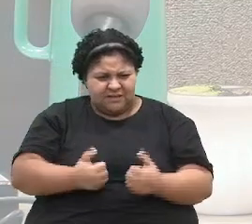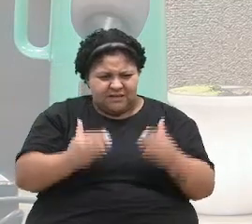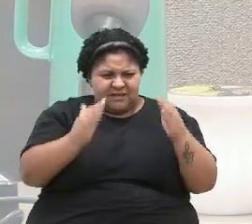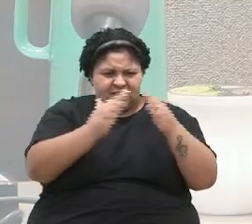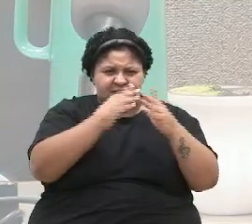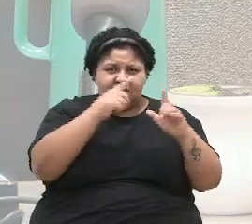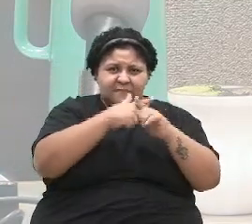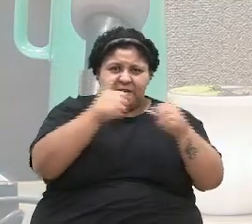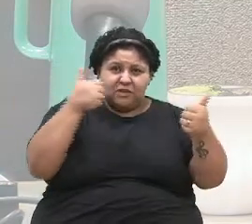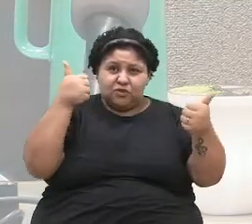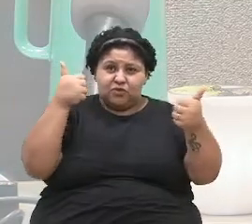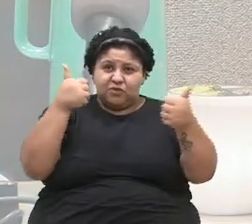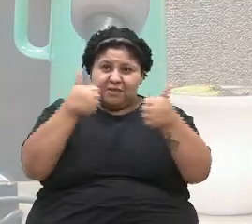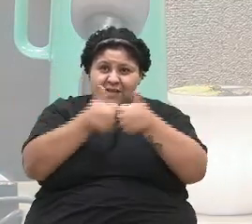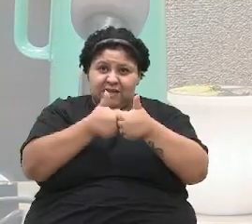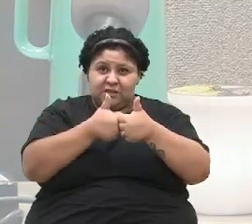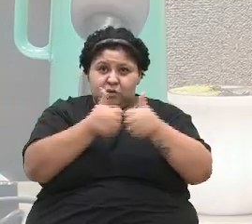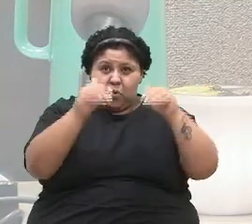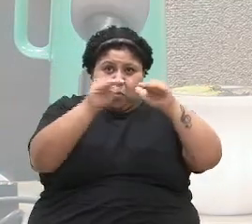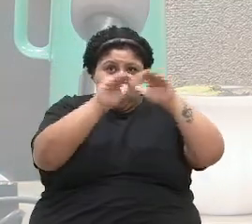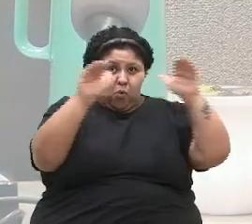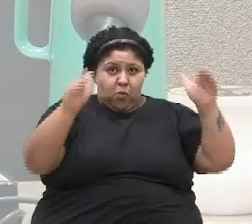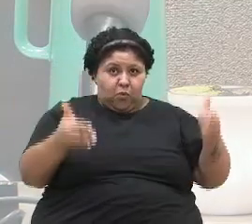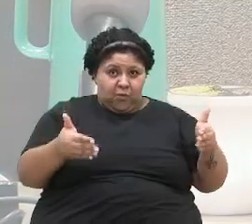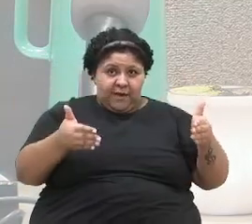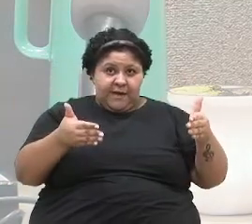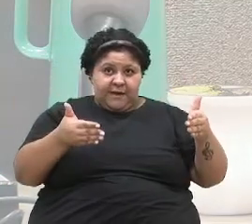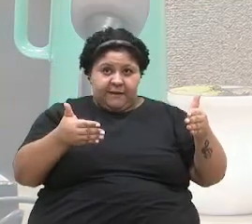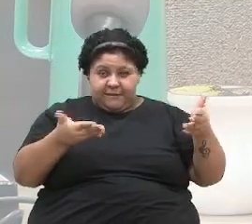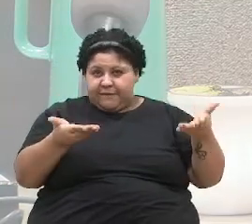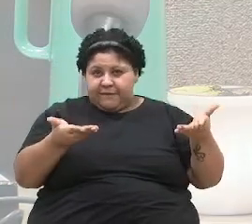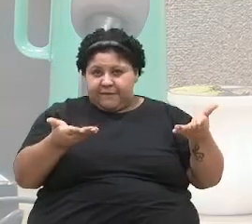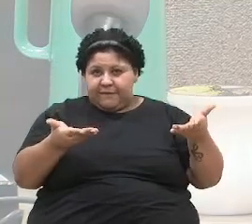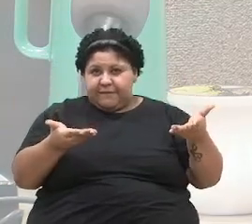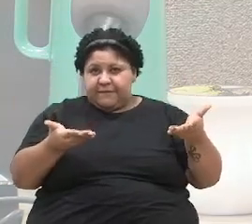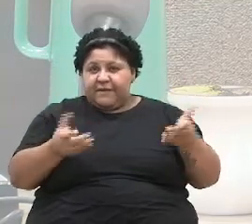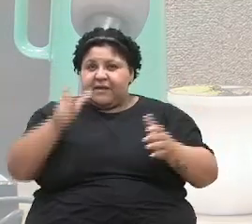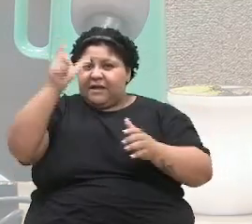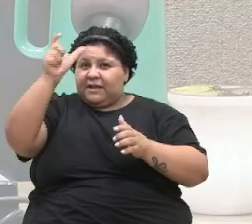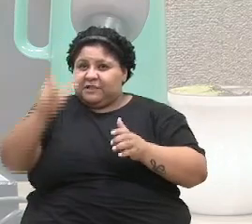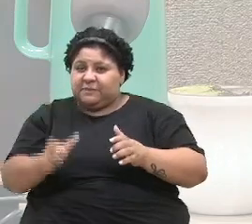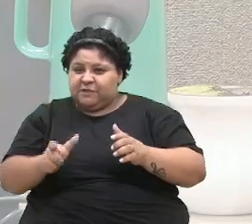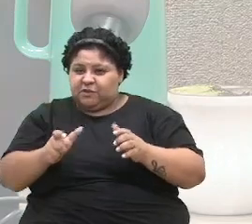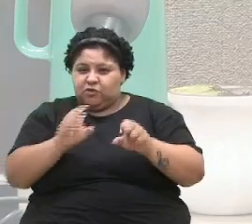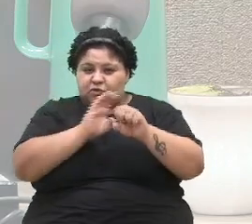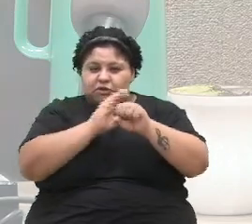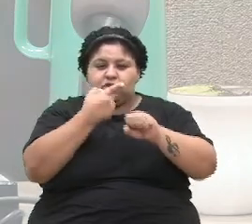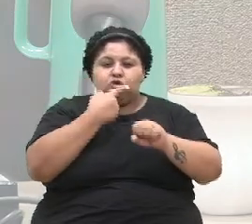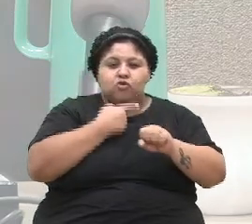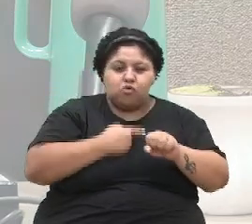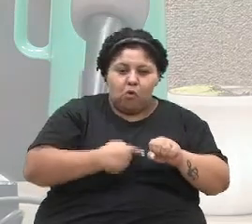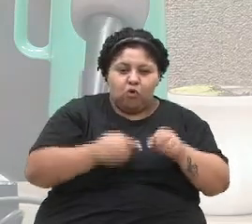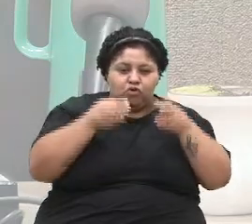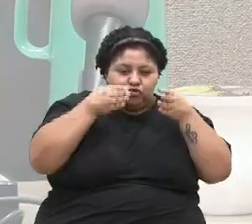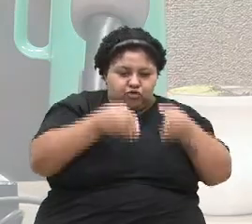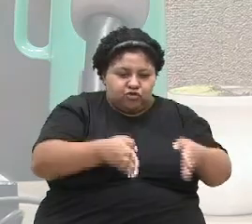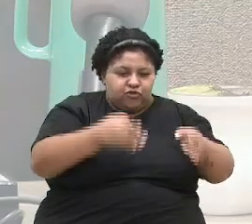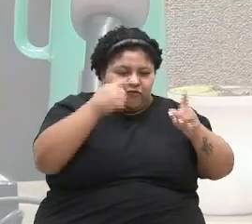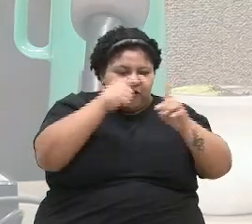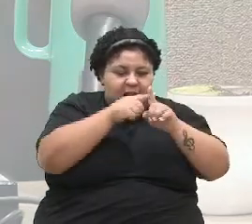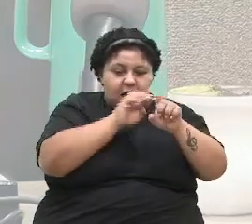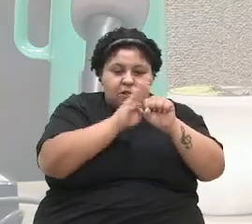das igrejas? As pessoas dos bairros gostam de ser velada no seu bairro, porque a vizinha vai, o vizinho